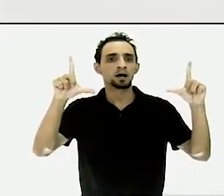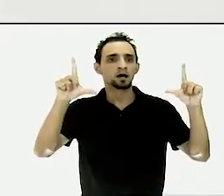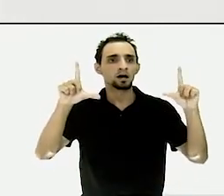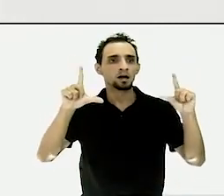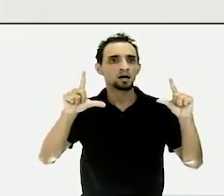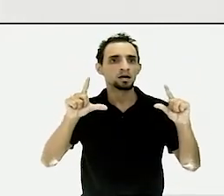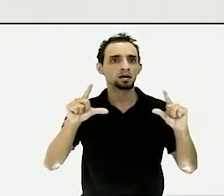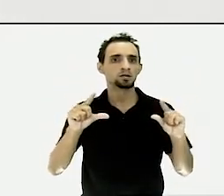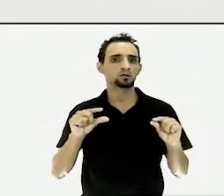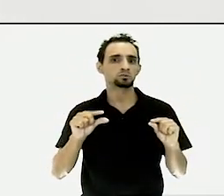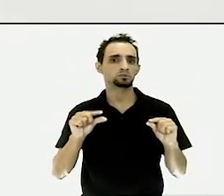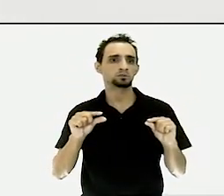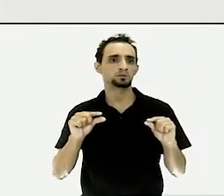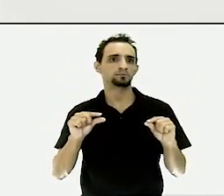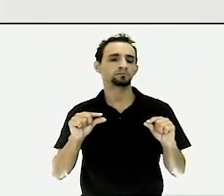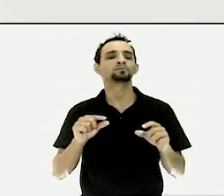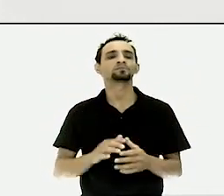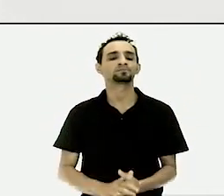avisar que